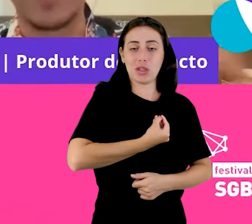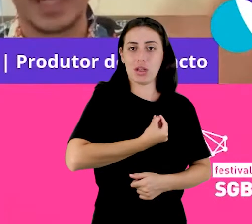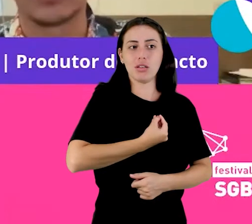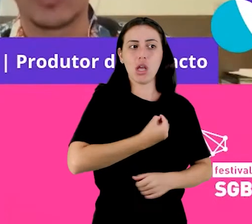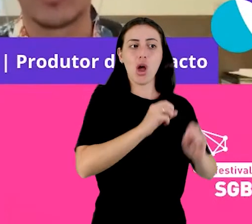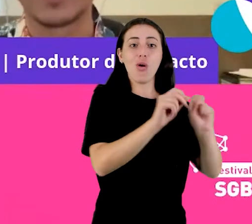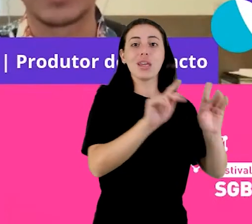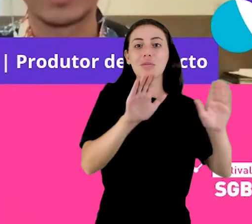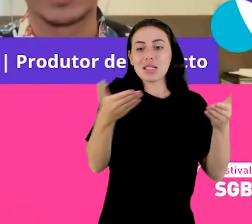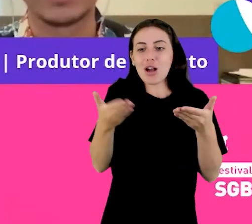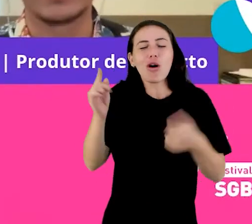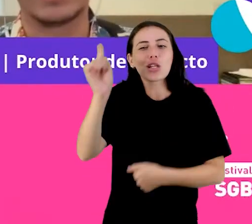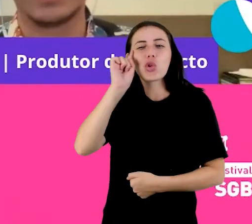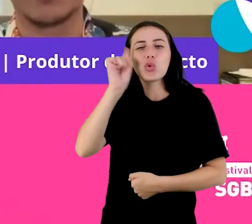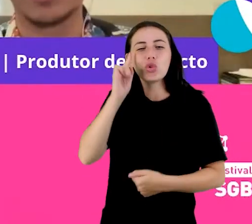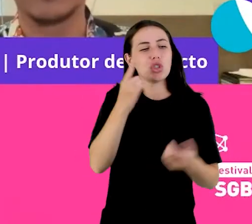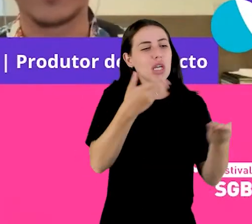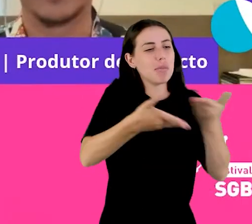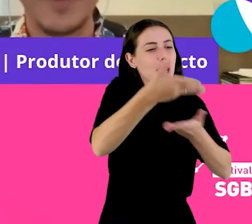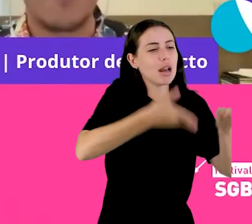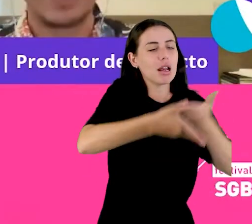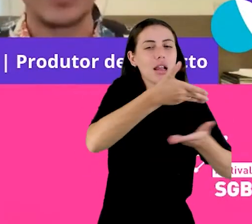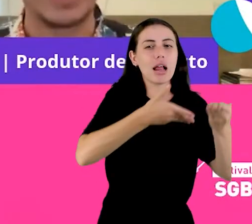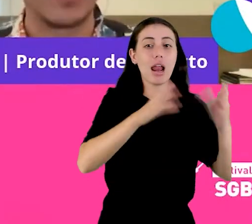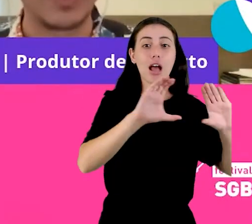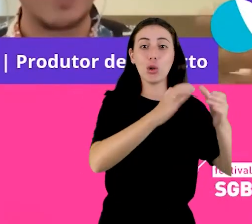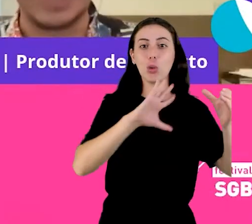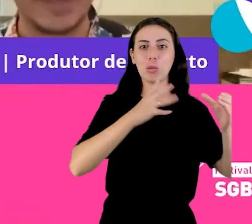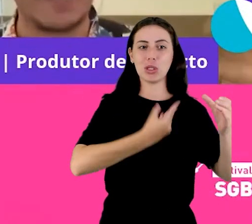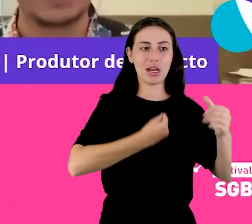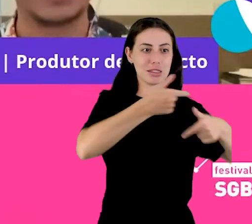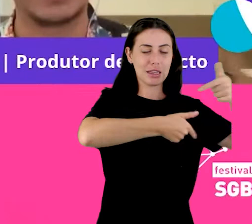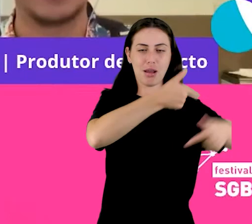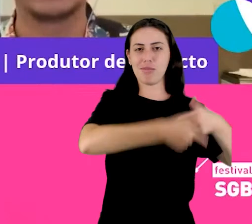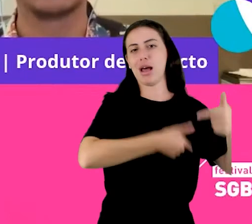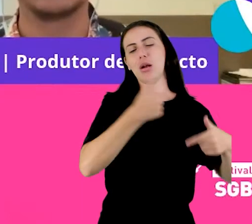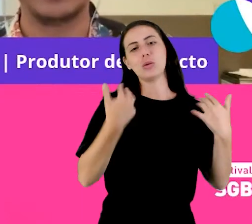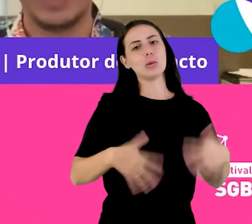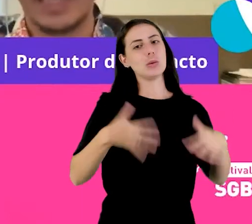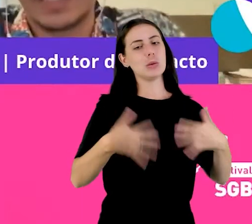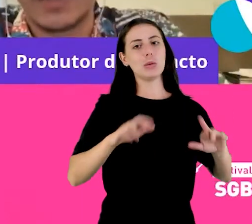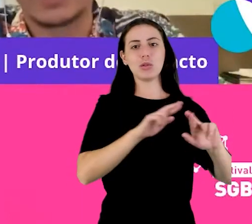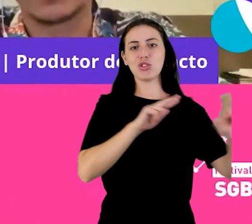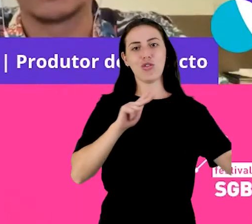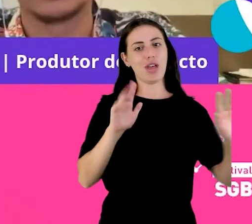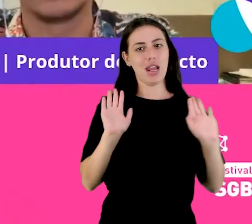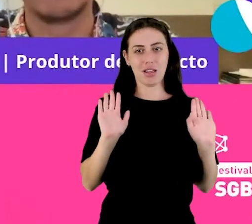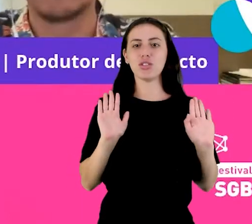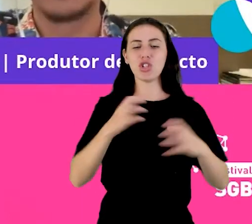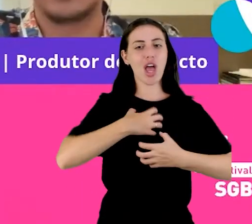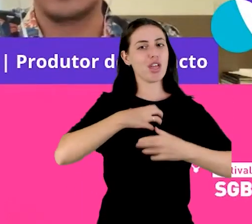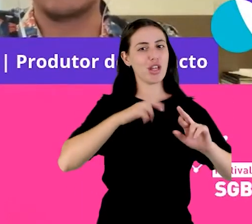muito tempo me relaciono com algumas pessoas trans, assim, né? E agora foi uma enxurrada, montar uma equipe, trabalhar diariamente e entrando nessas